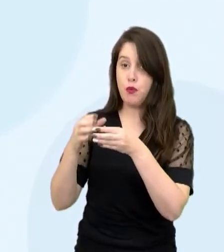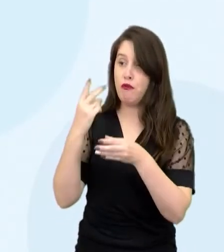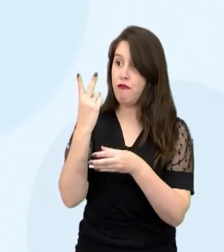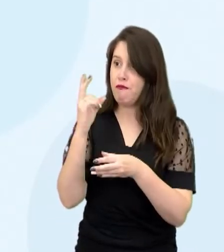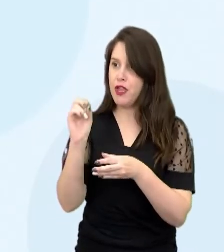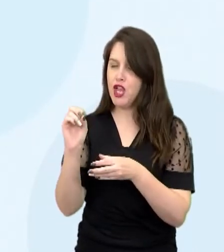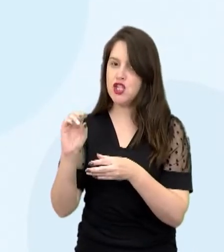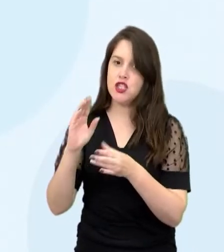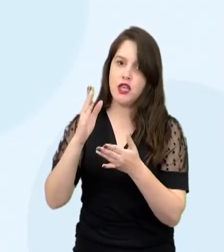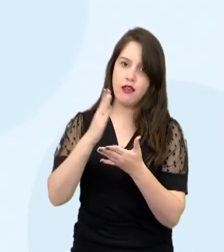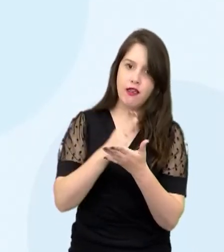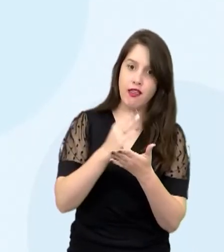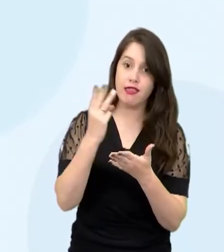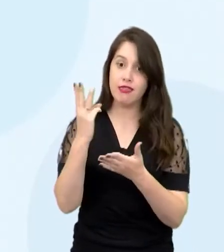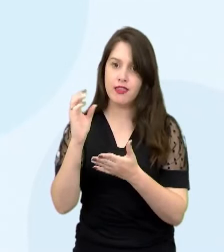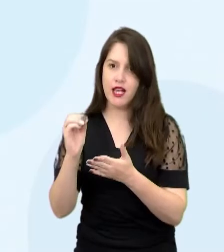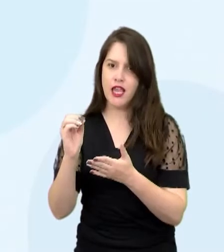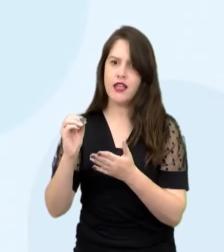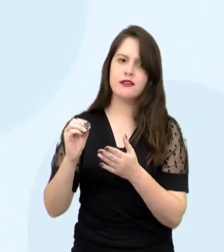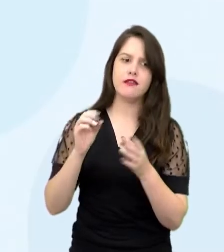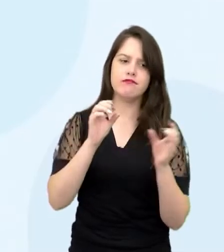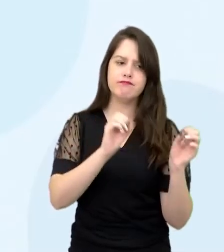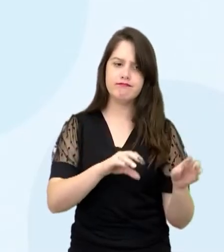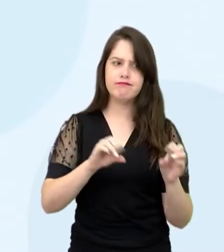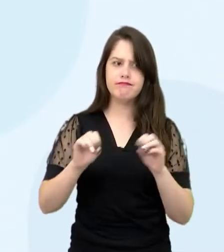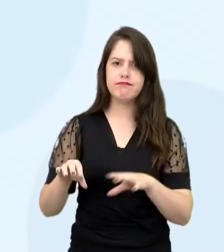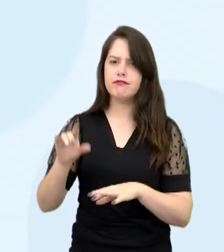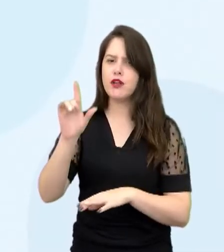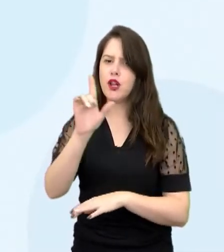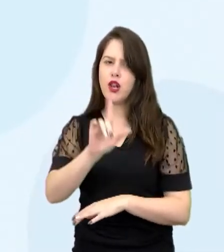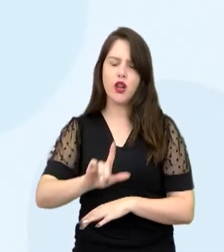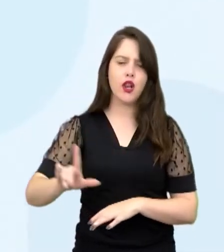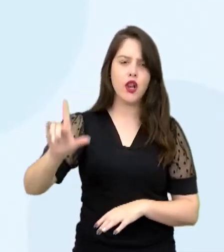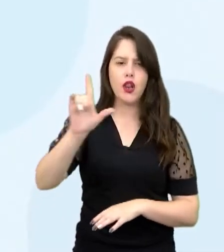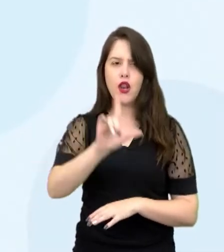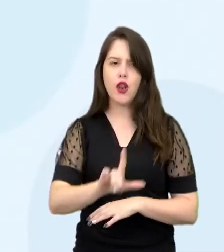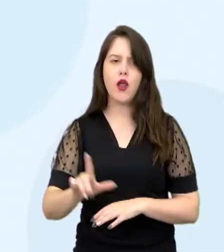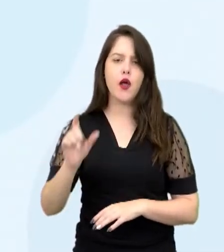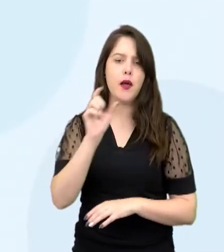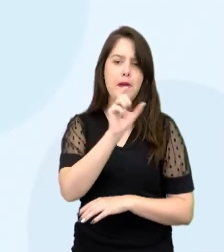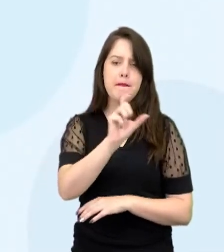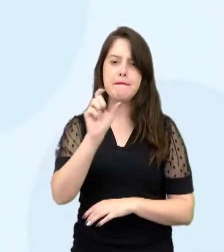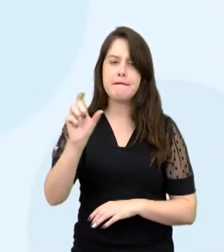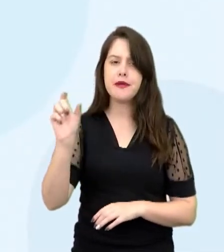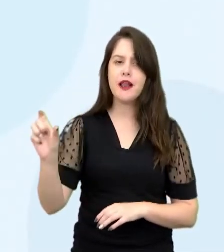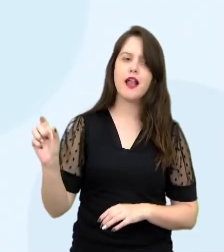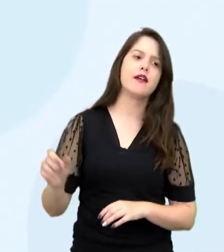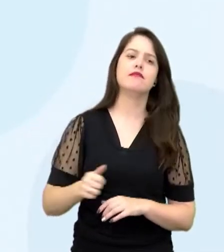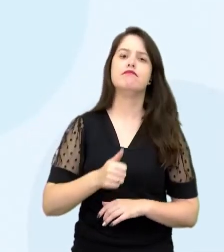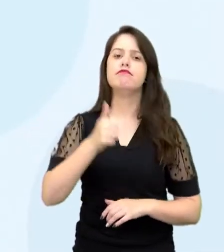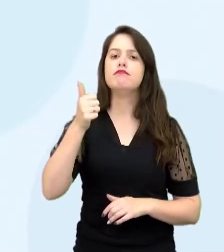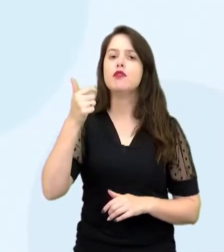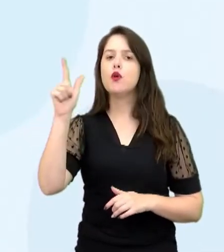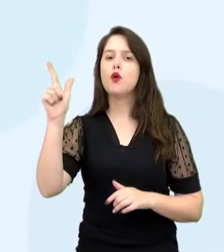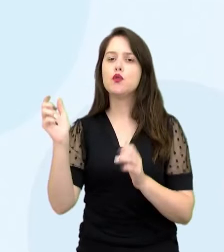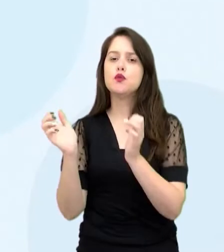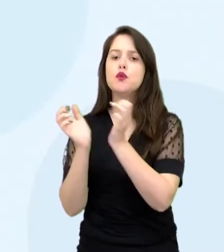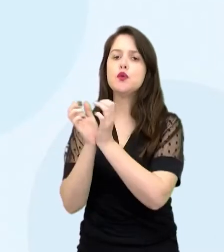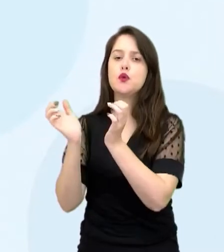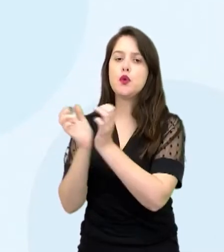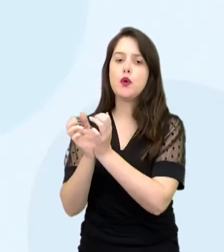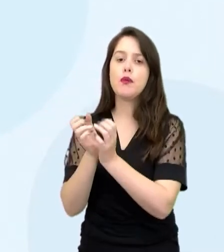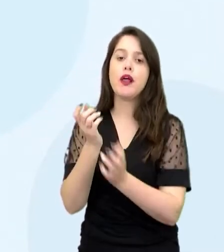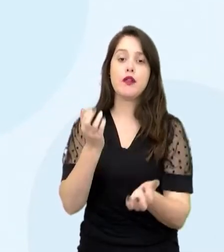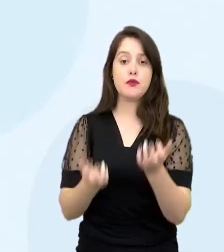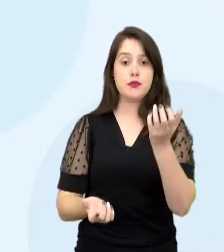30 indivíduos, já tinha uma linguagem um pouquinho mais sofisticada do que o habilis, e aí, né, a questão do fogo, né, quando